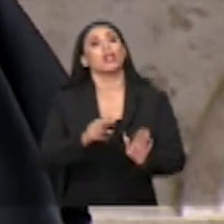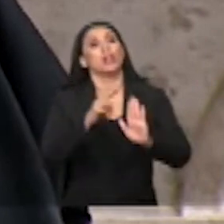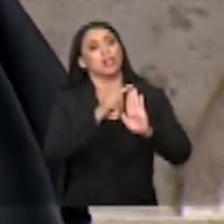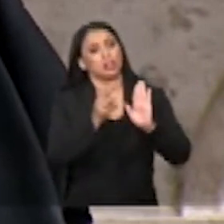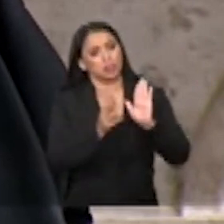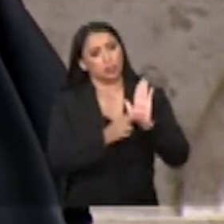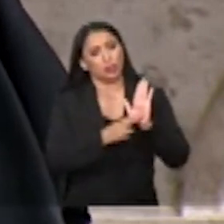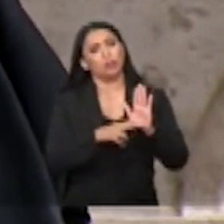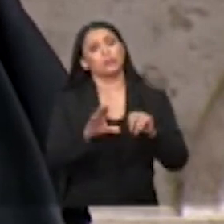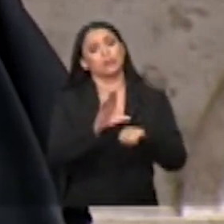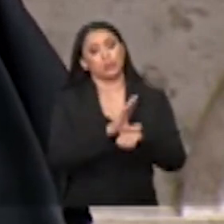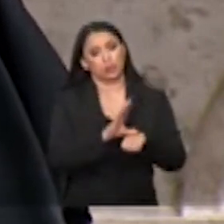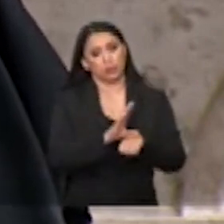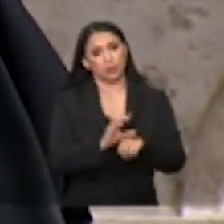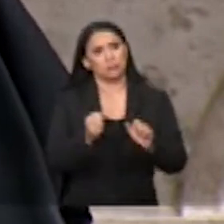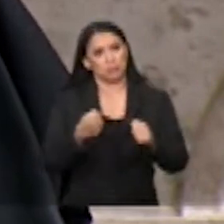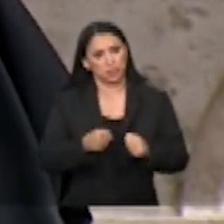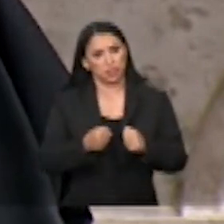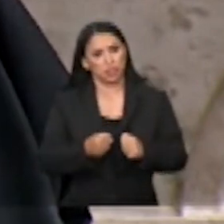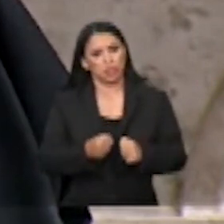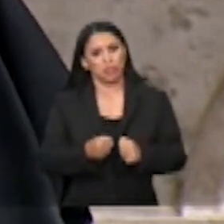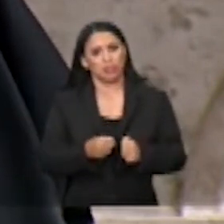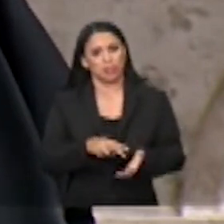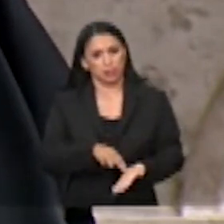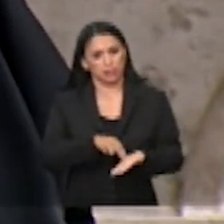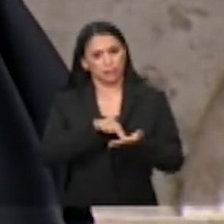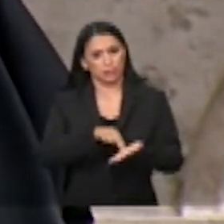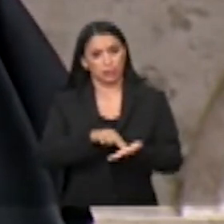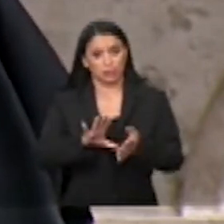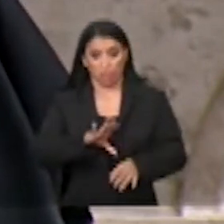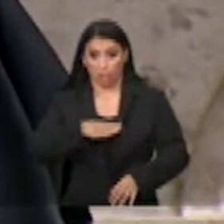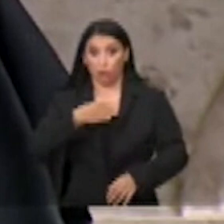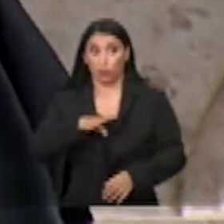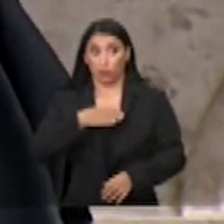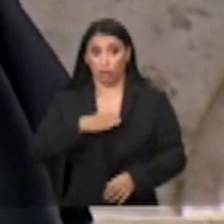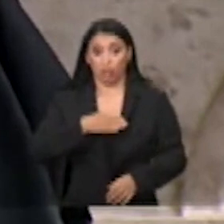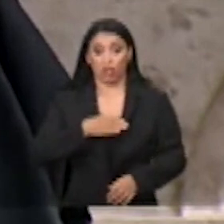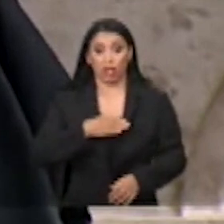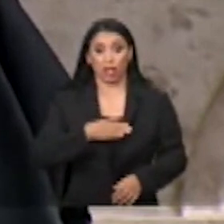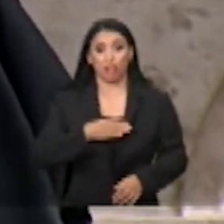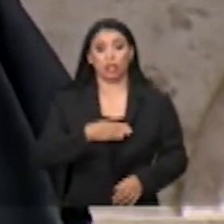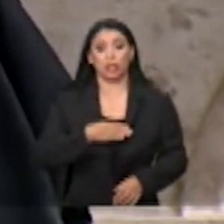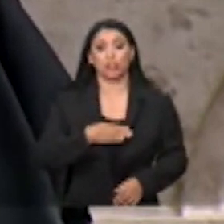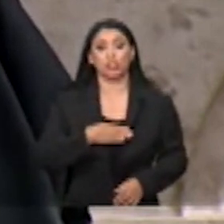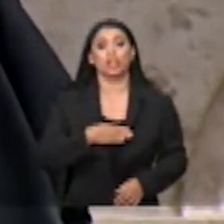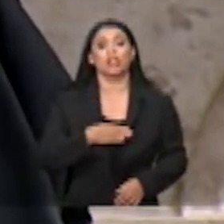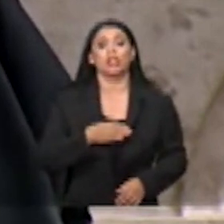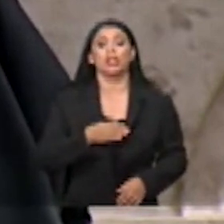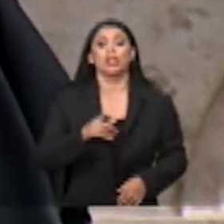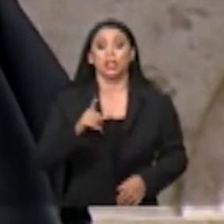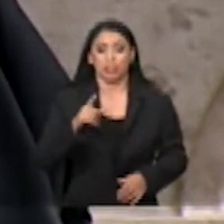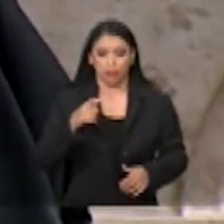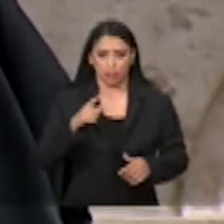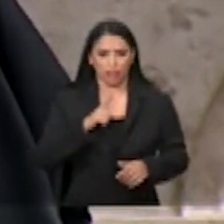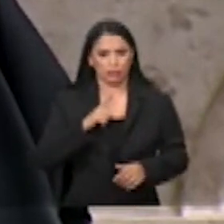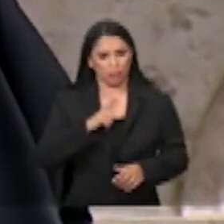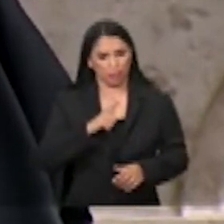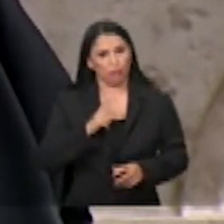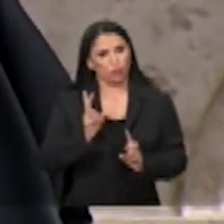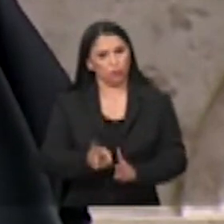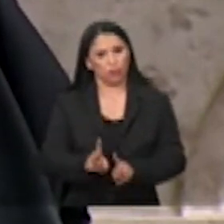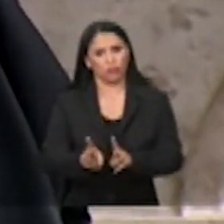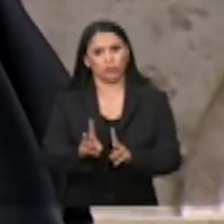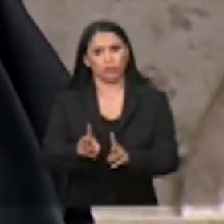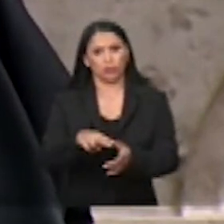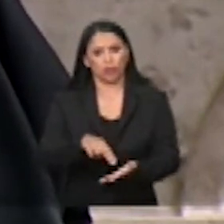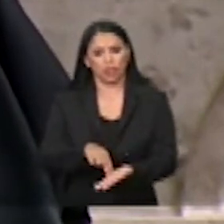constitucional. A coragem que sustentou os constituintes é a única capaz de nos manter de pé.